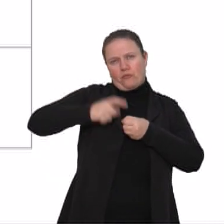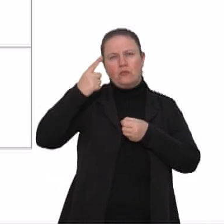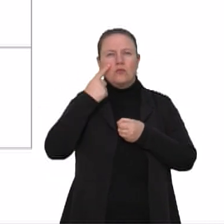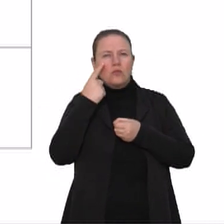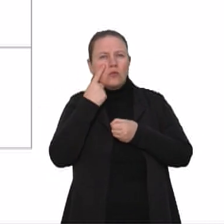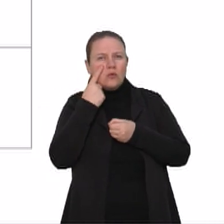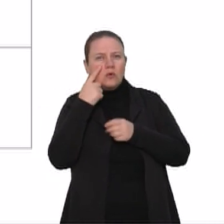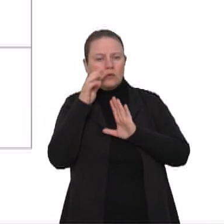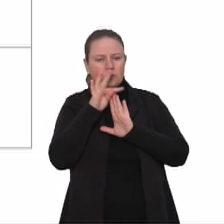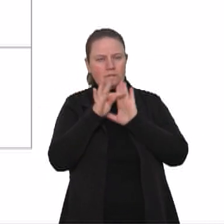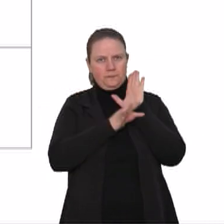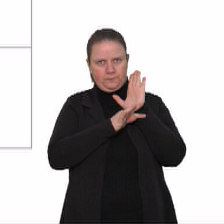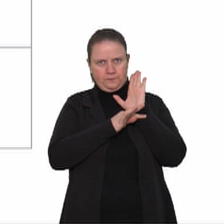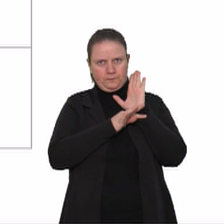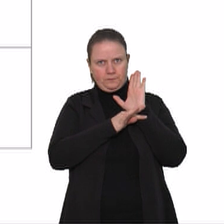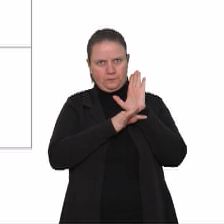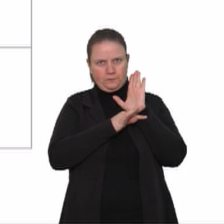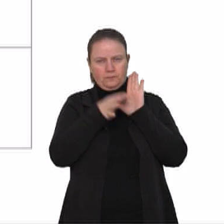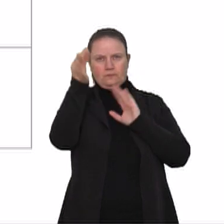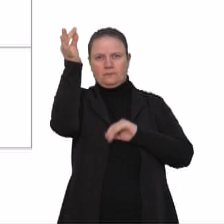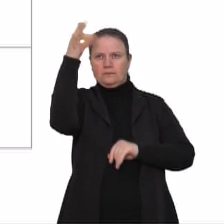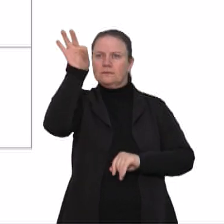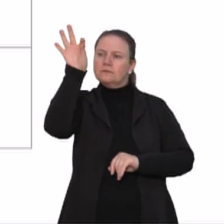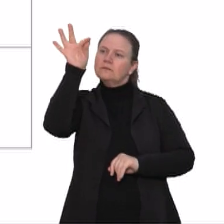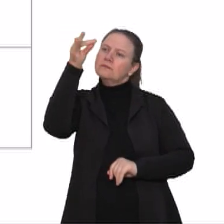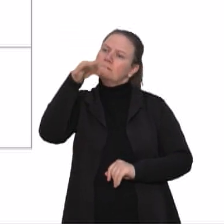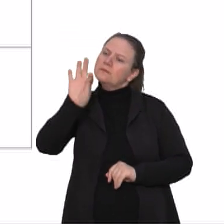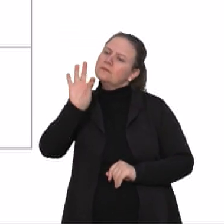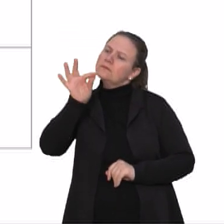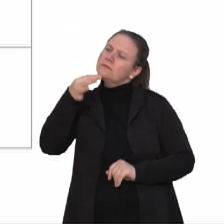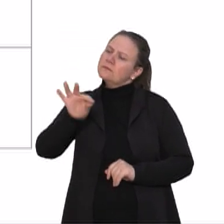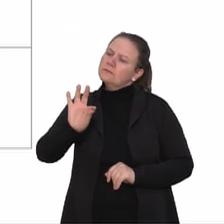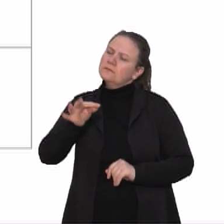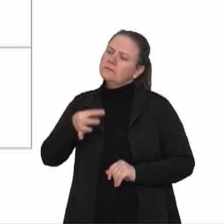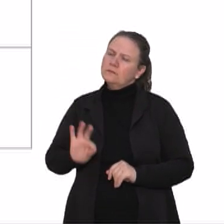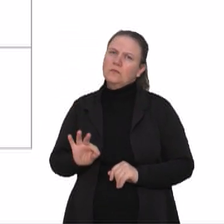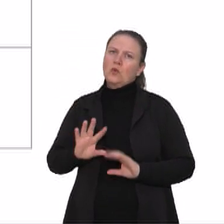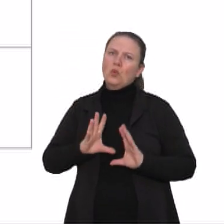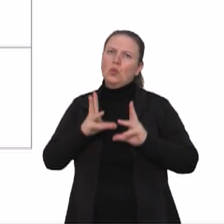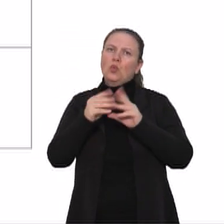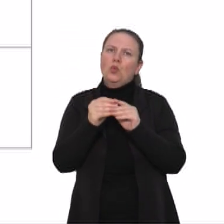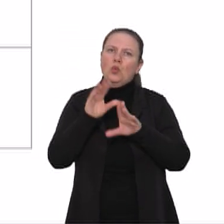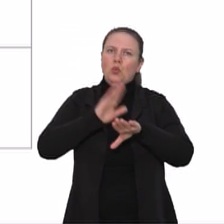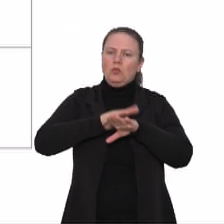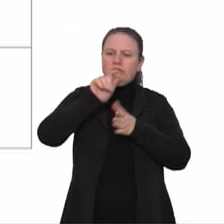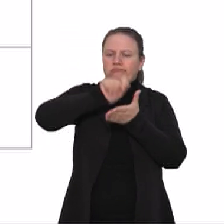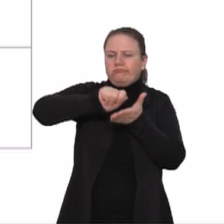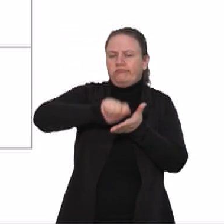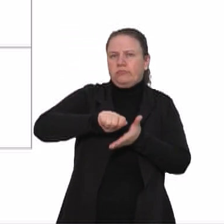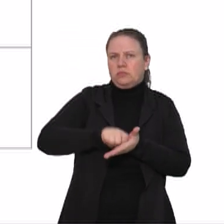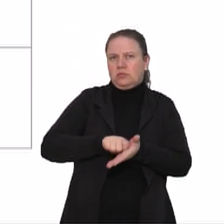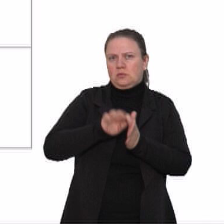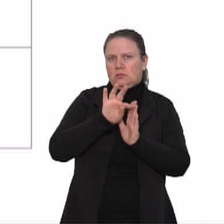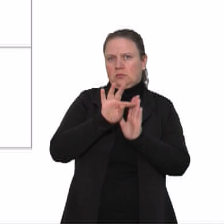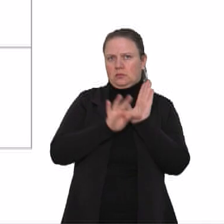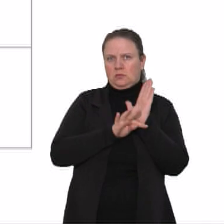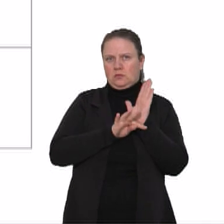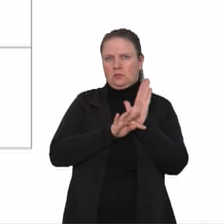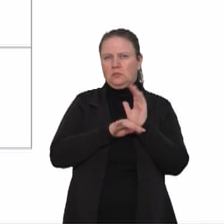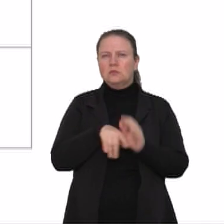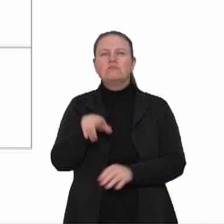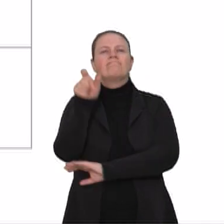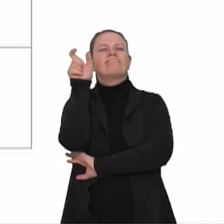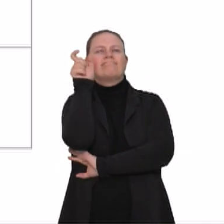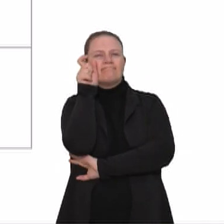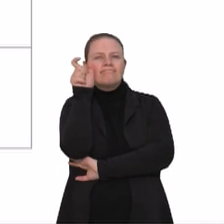reveja o teu texto. Então, o checklist ele serve para toda a produção de texto e nesse texto ele é bem interessante